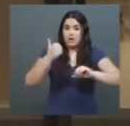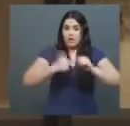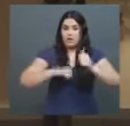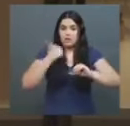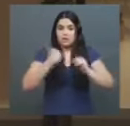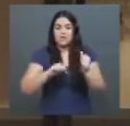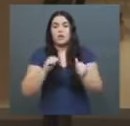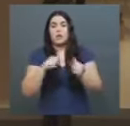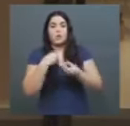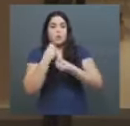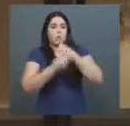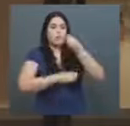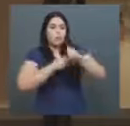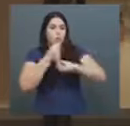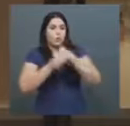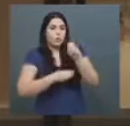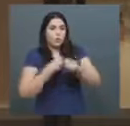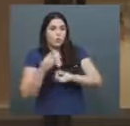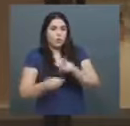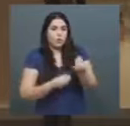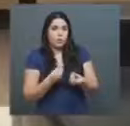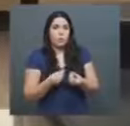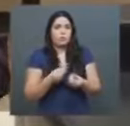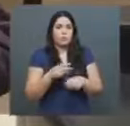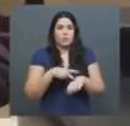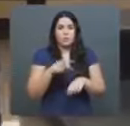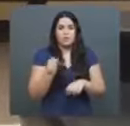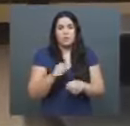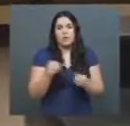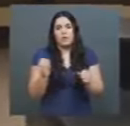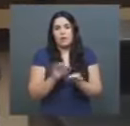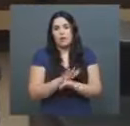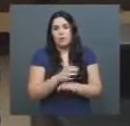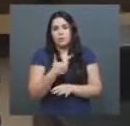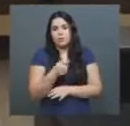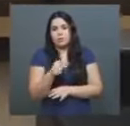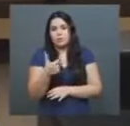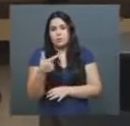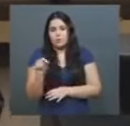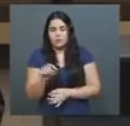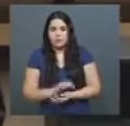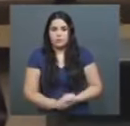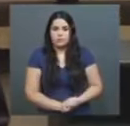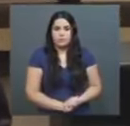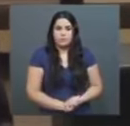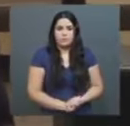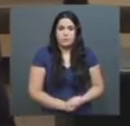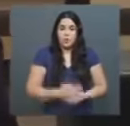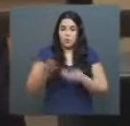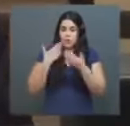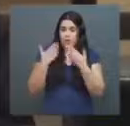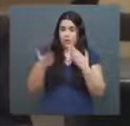avaliação quadrienal que se encerra em 2020. Ainda segundo o pró-reitor, o debate entre as instituições do Sudeste